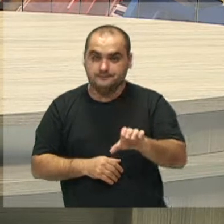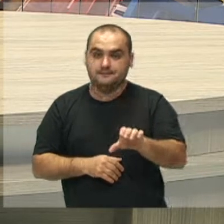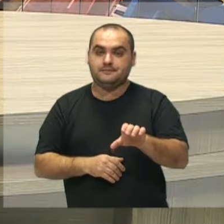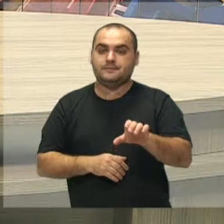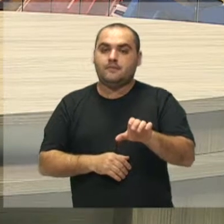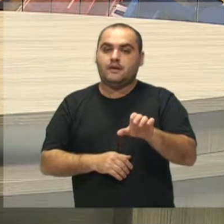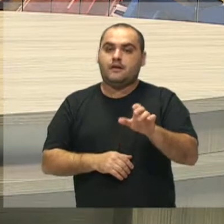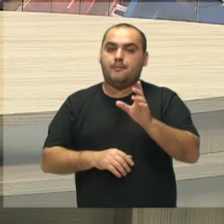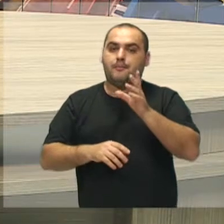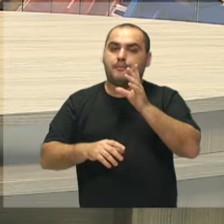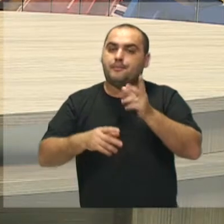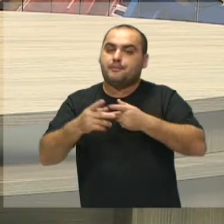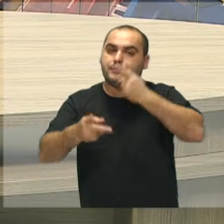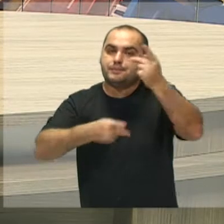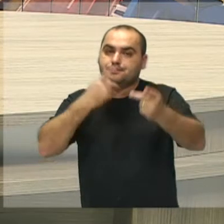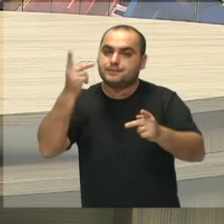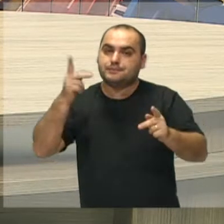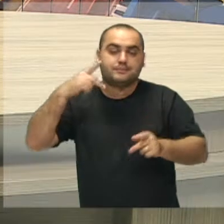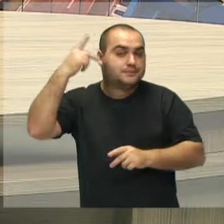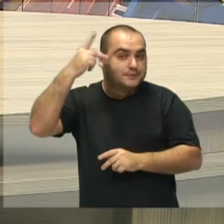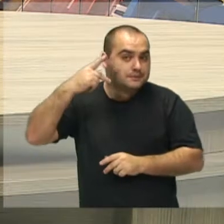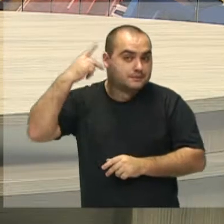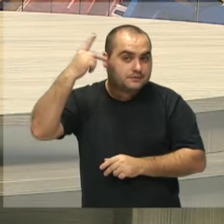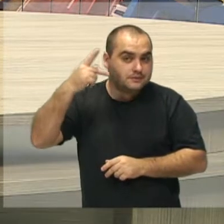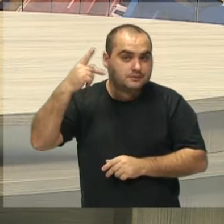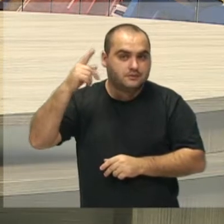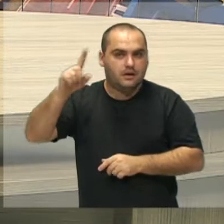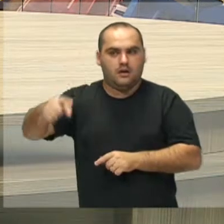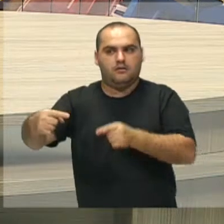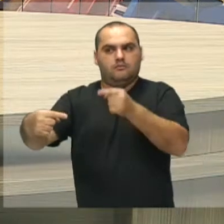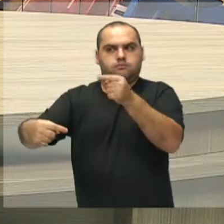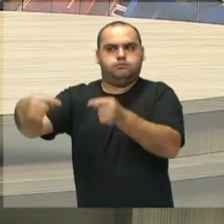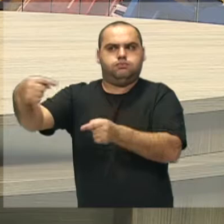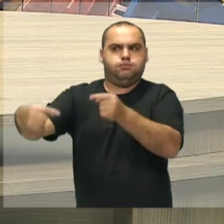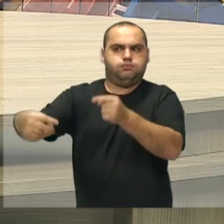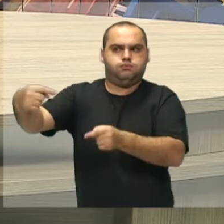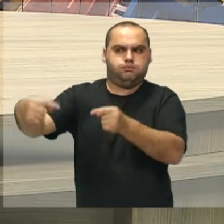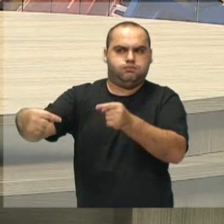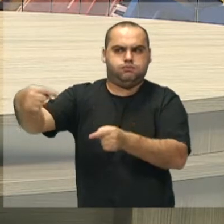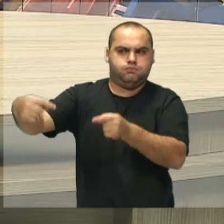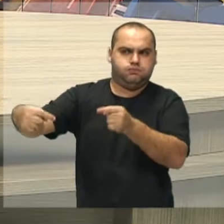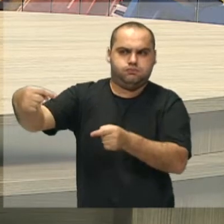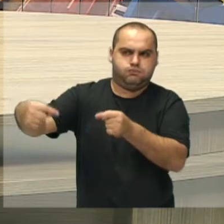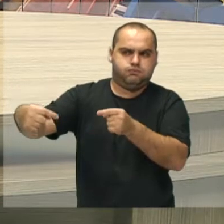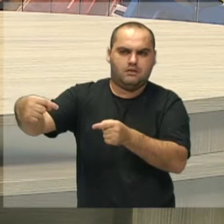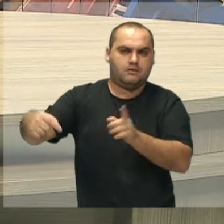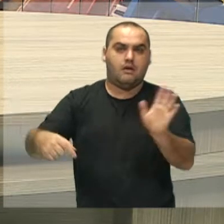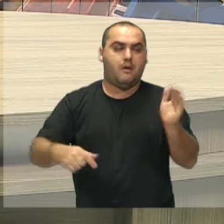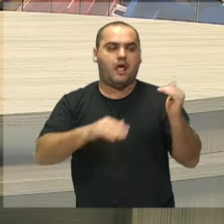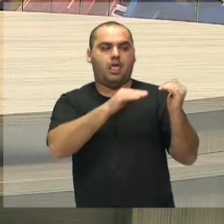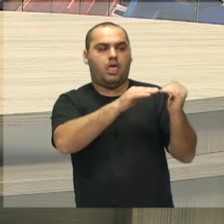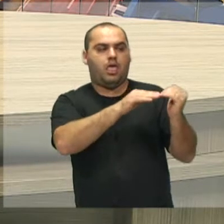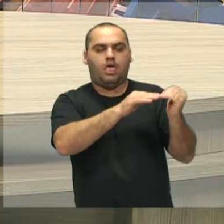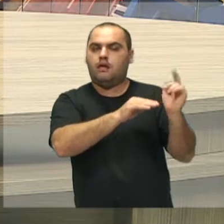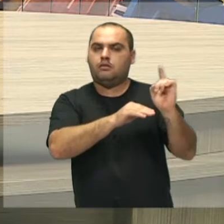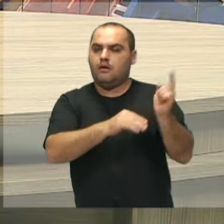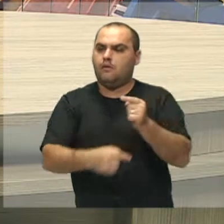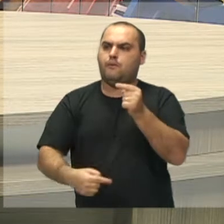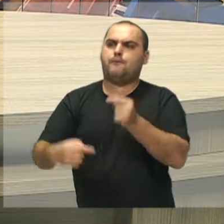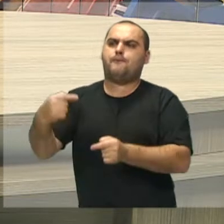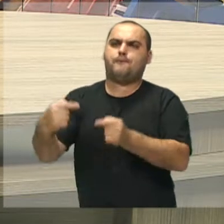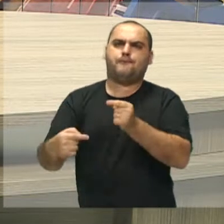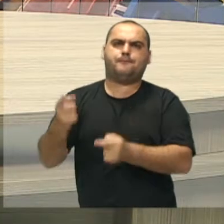falar sobre política. É basicamente contra o adversário, não é a favor de quem nós defendemos muitas vezes, na maioria das vezes, eu